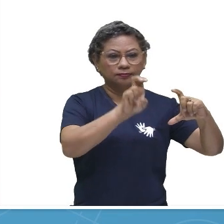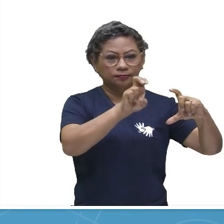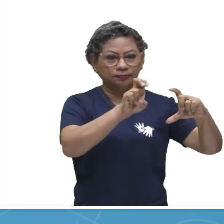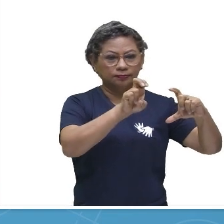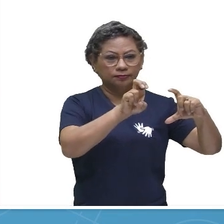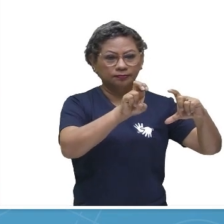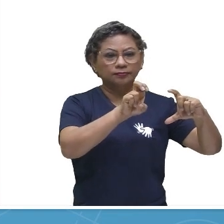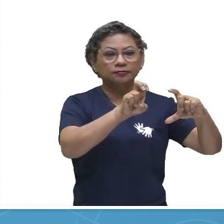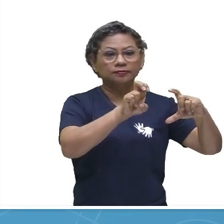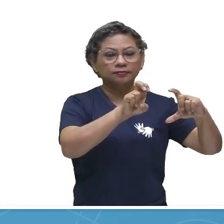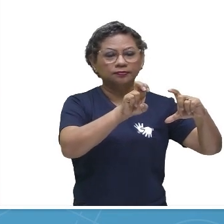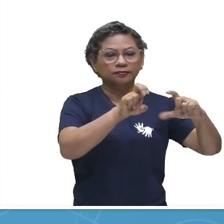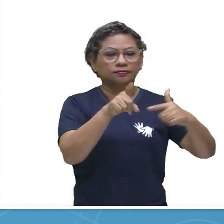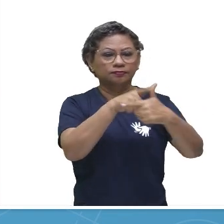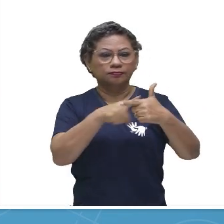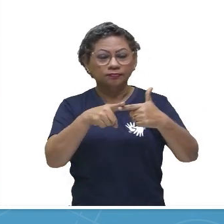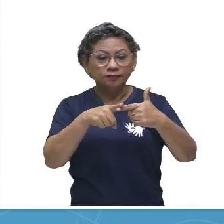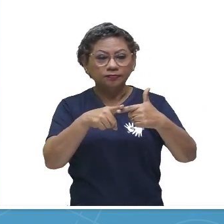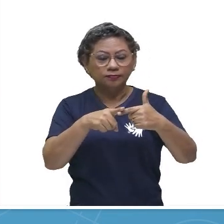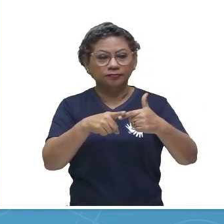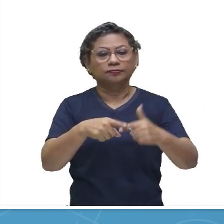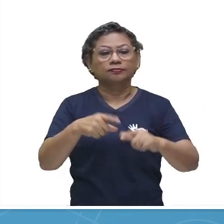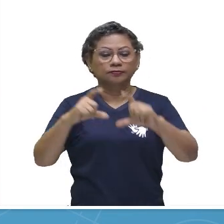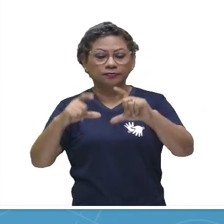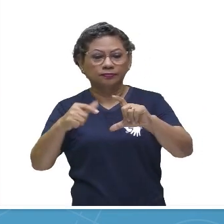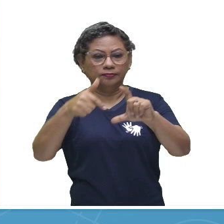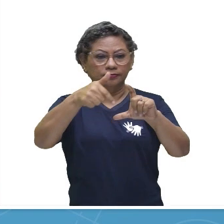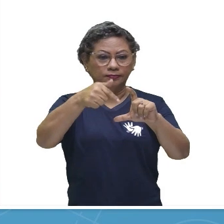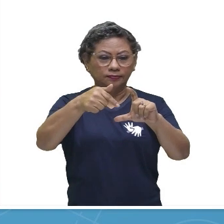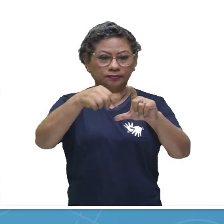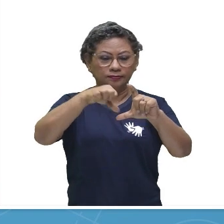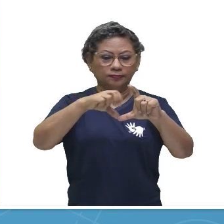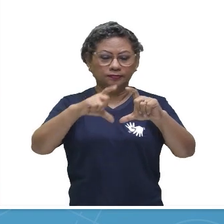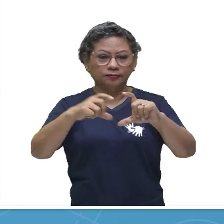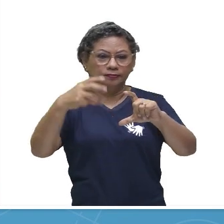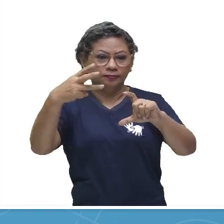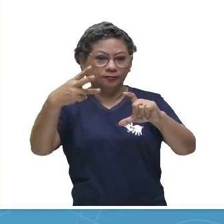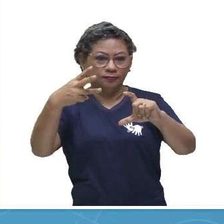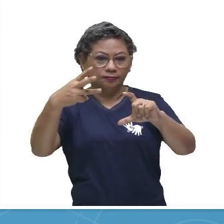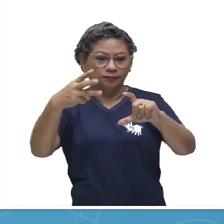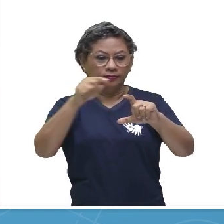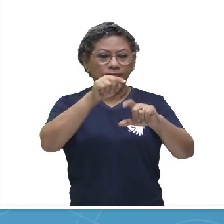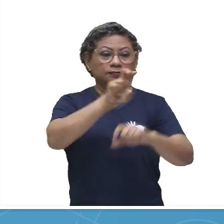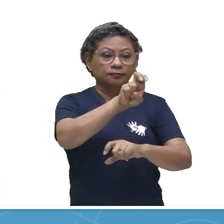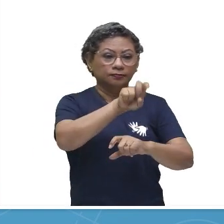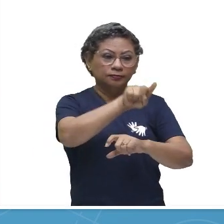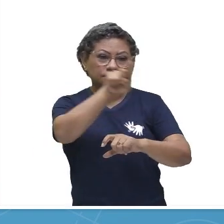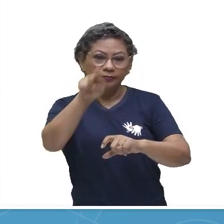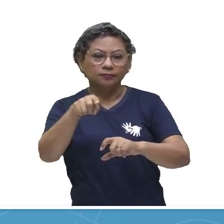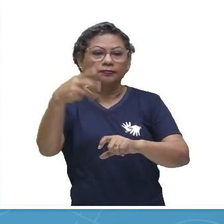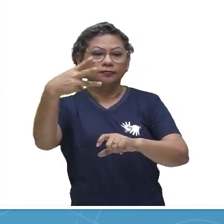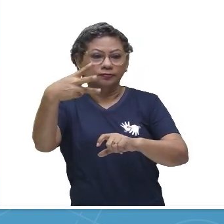base, que é o 7/9, e efetuamos uma subtração entre os expoentes. Então, eu vou ter 5 menos 3.